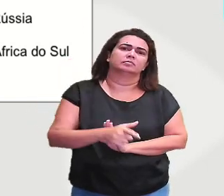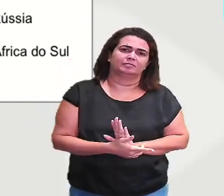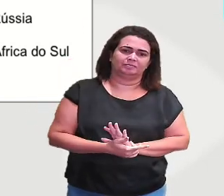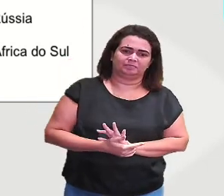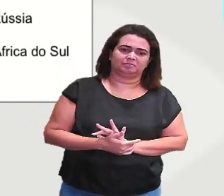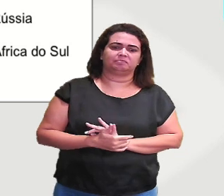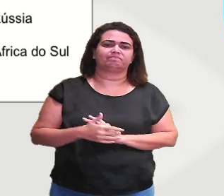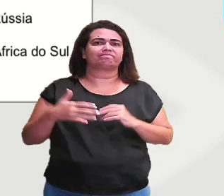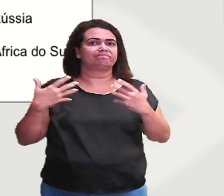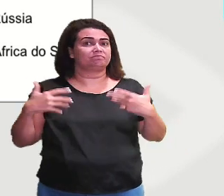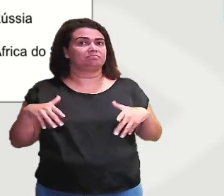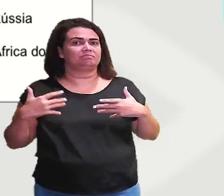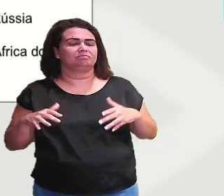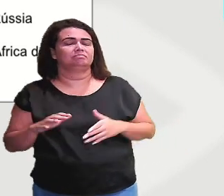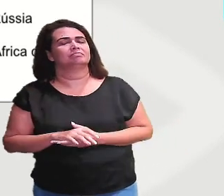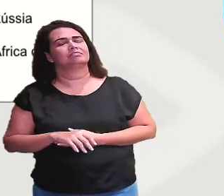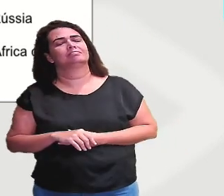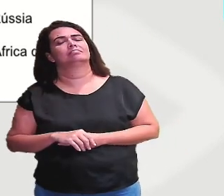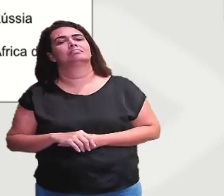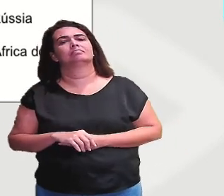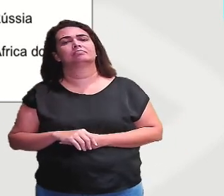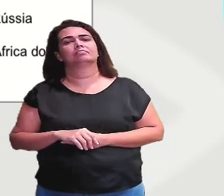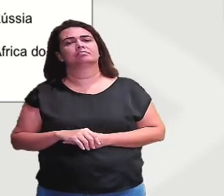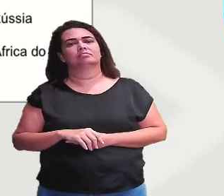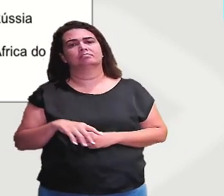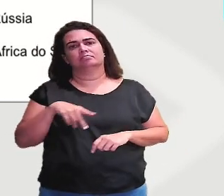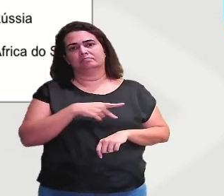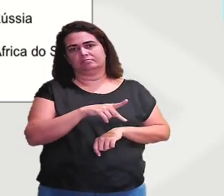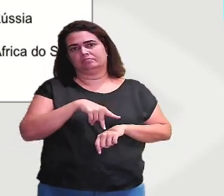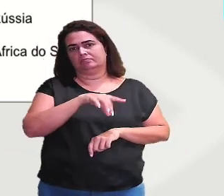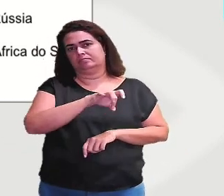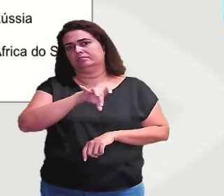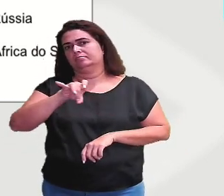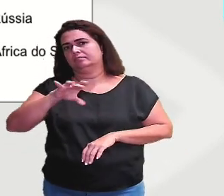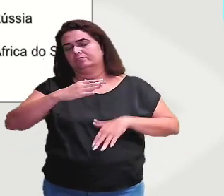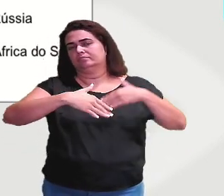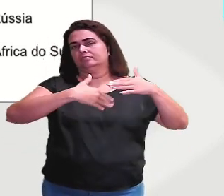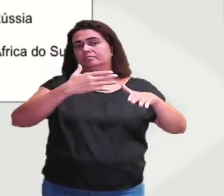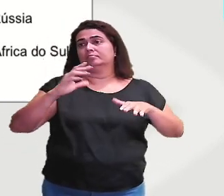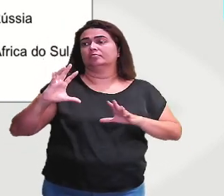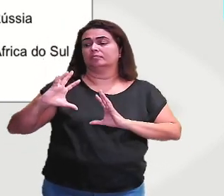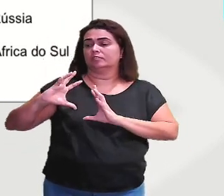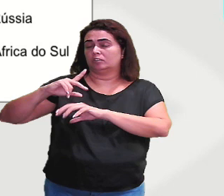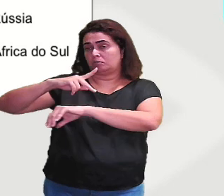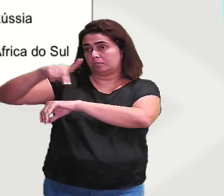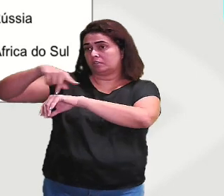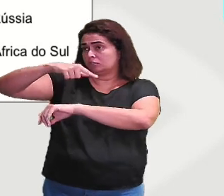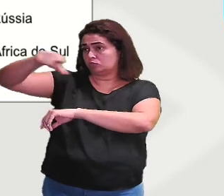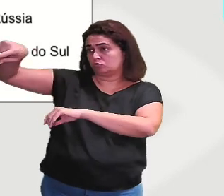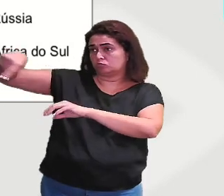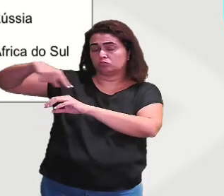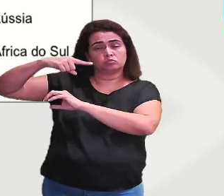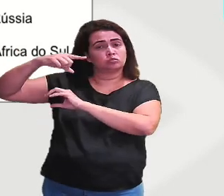Mas todos eles começam a apresentar grande crescimento. Então isso é o que chama a atenção